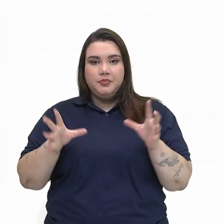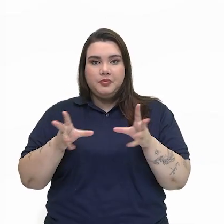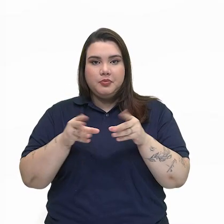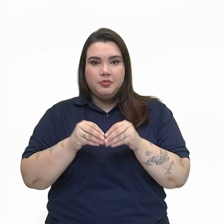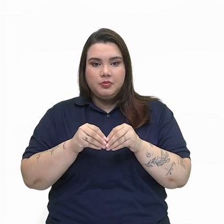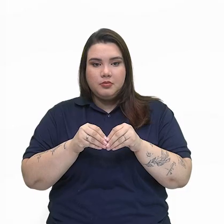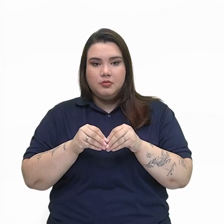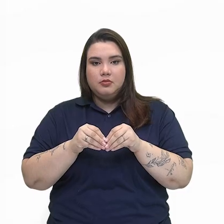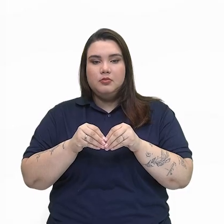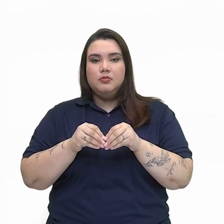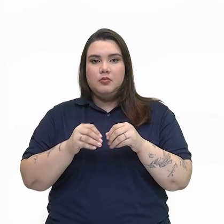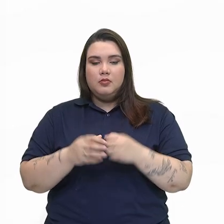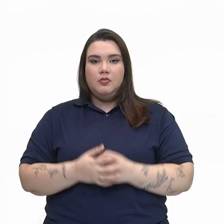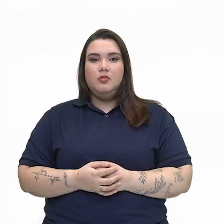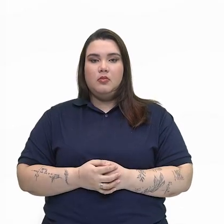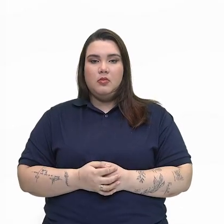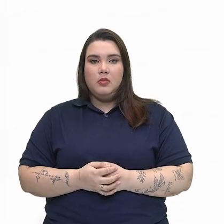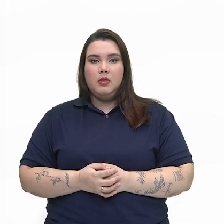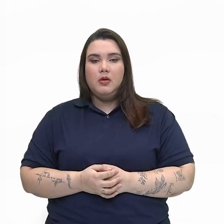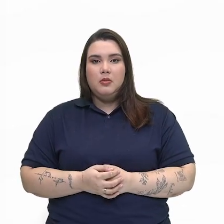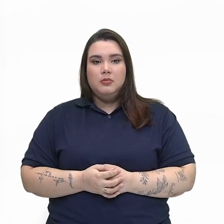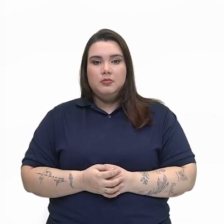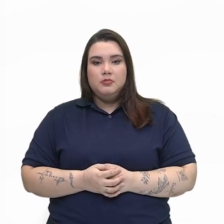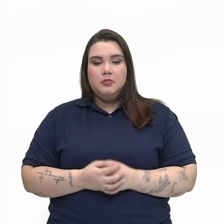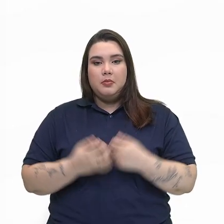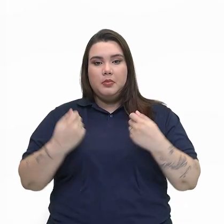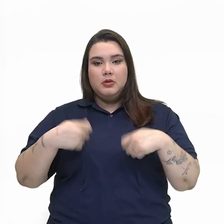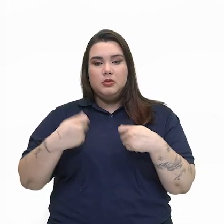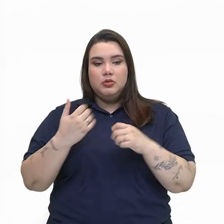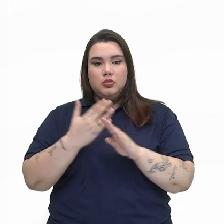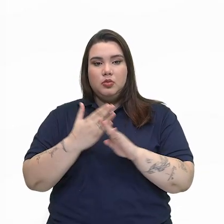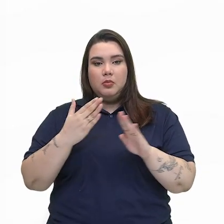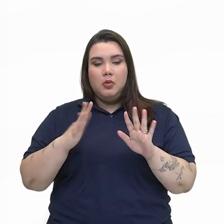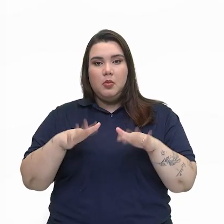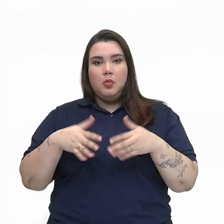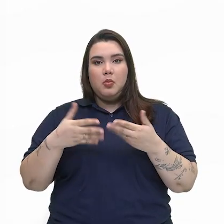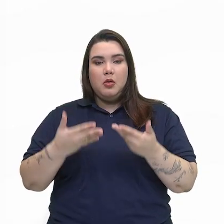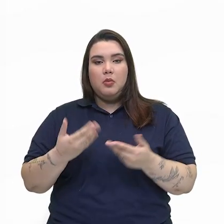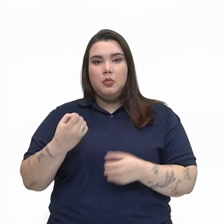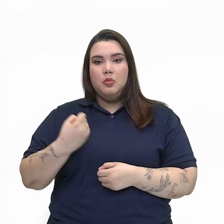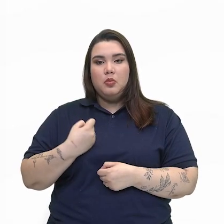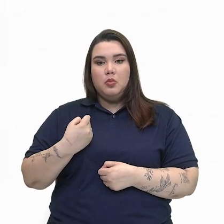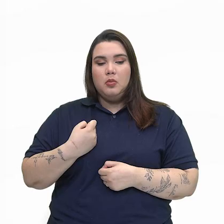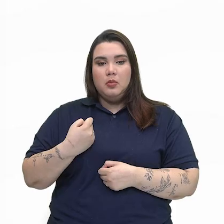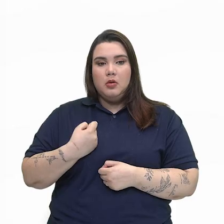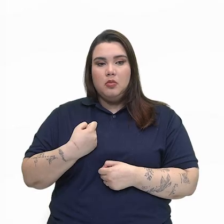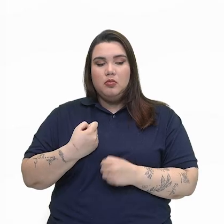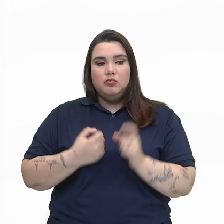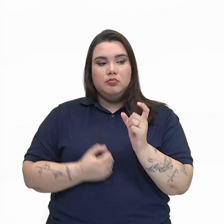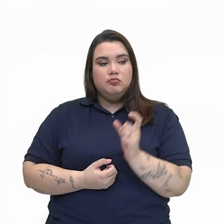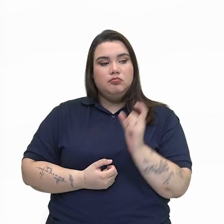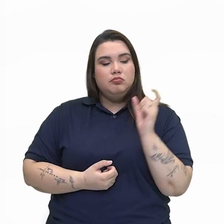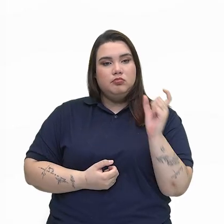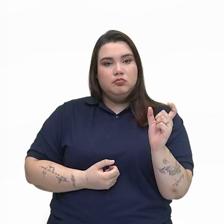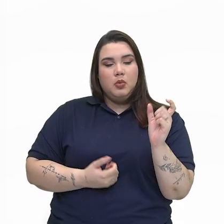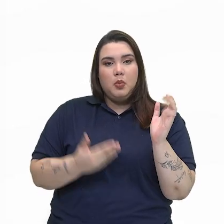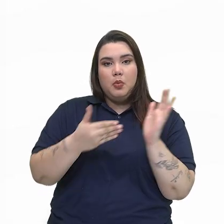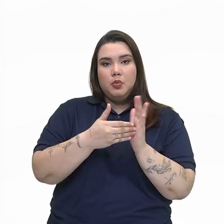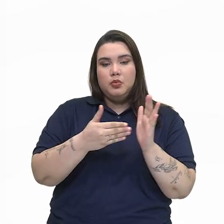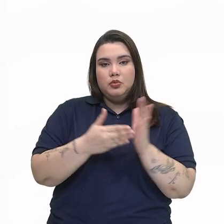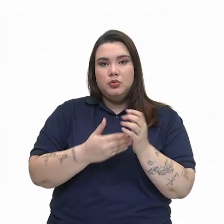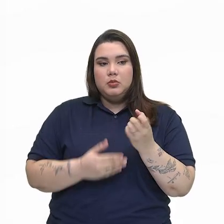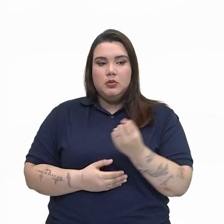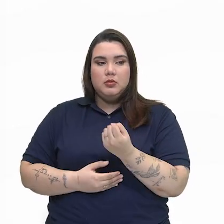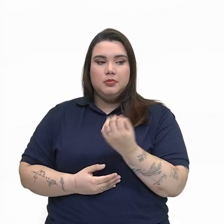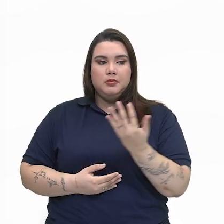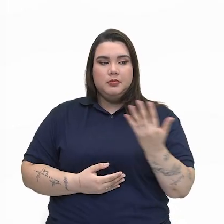devo fazer? Devemos identificar qual é o algarismo posterior à